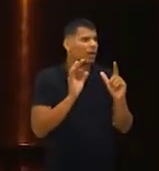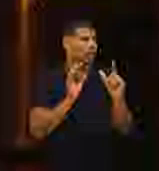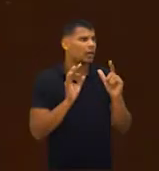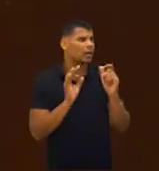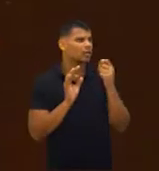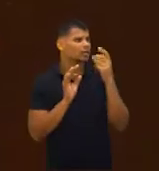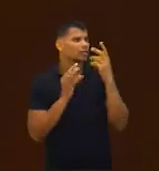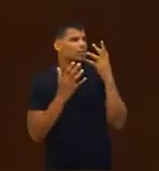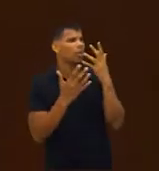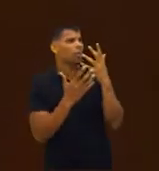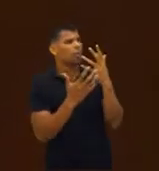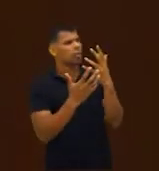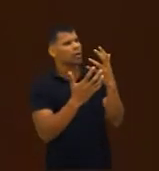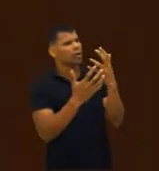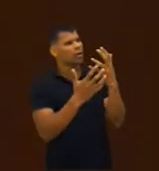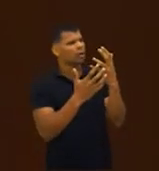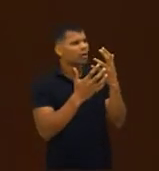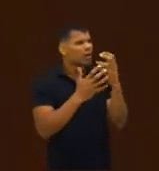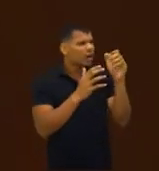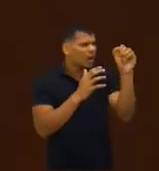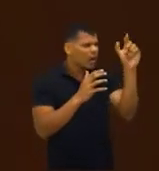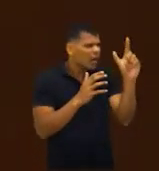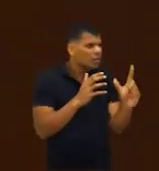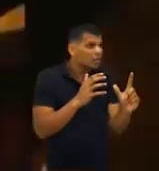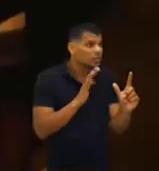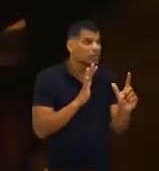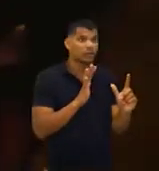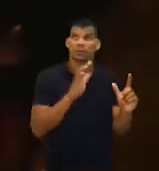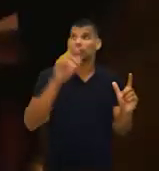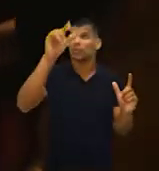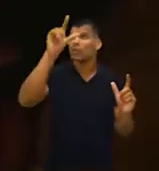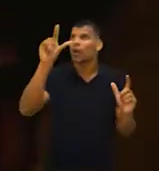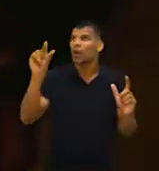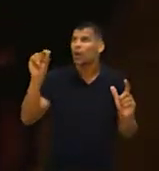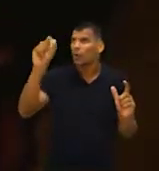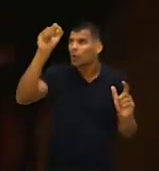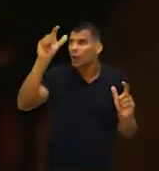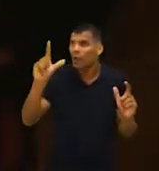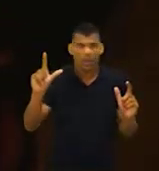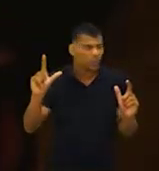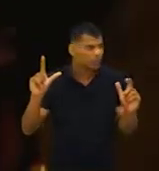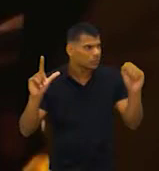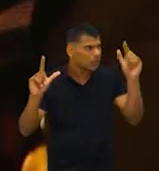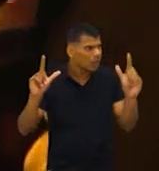ato, uma carona pra lua.